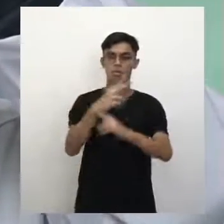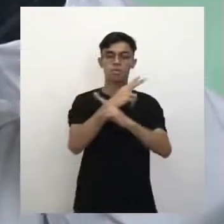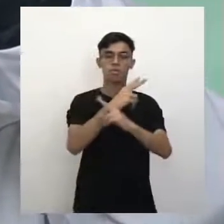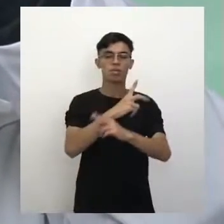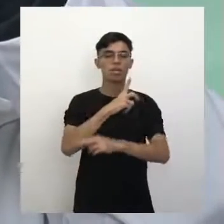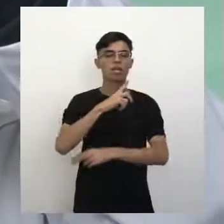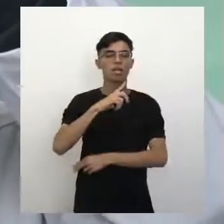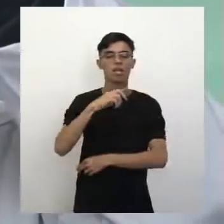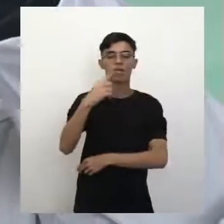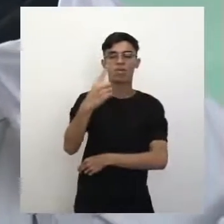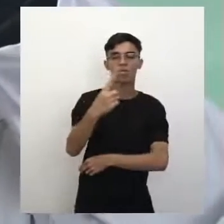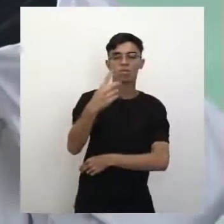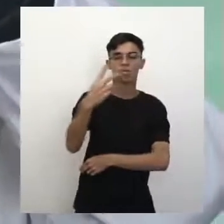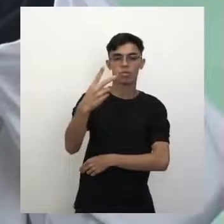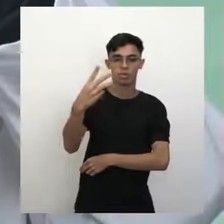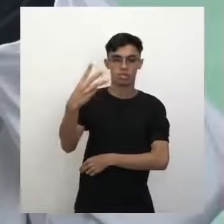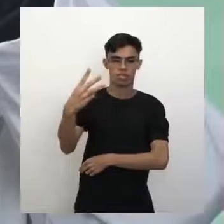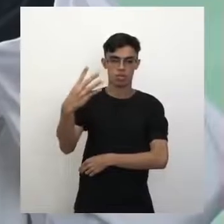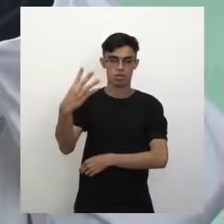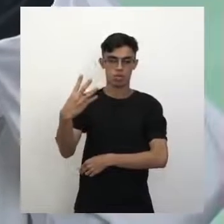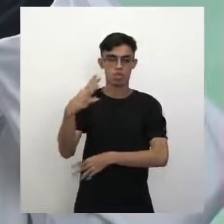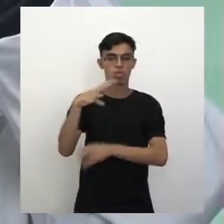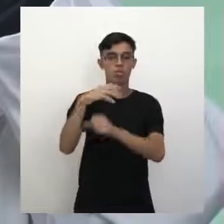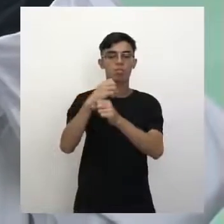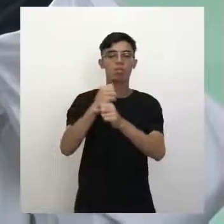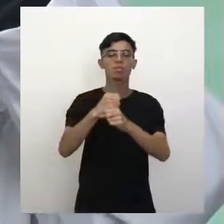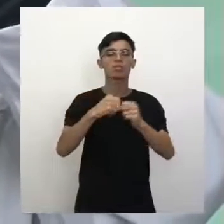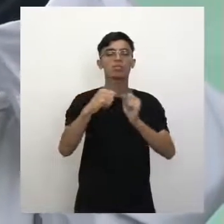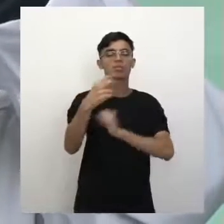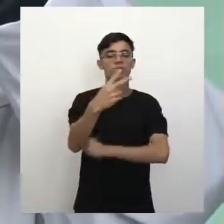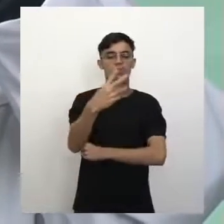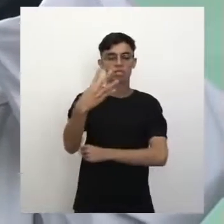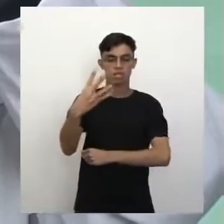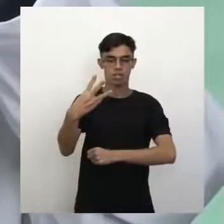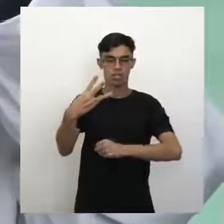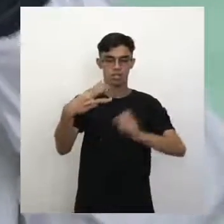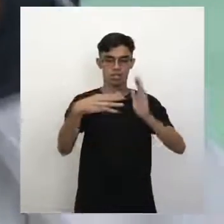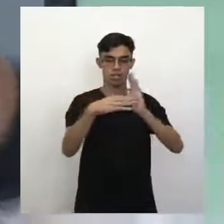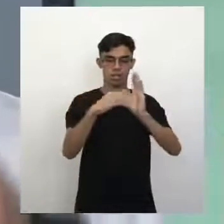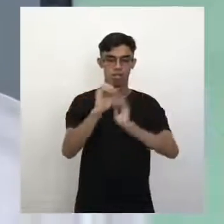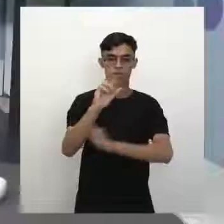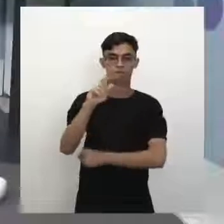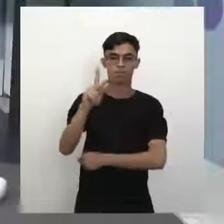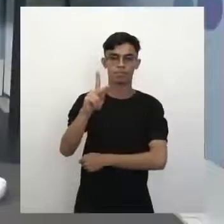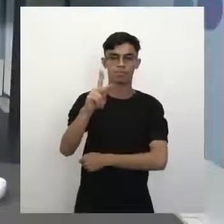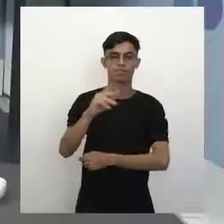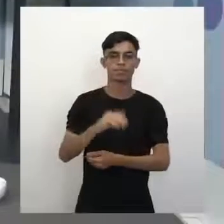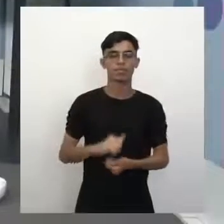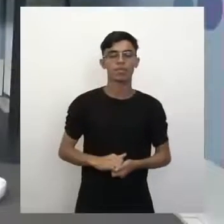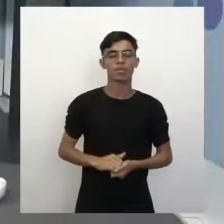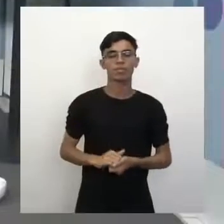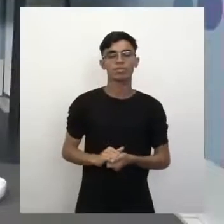2, o par 3, o par 4, até o par 23, tá bom? Tudo bem?